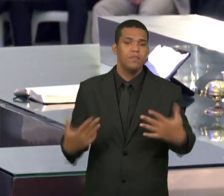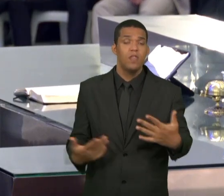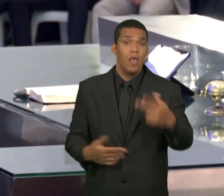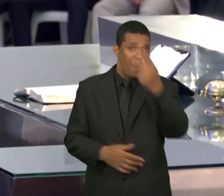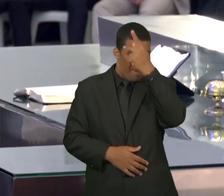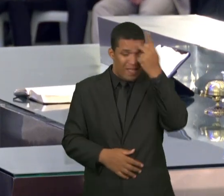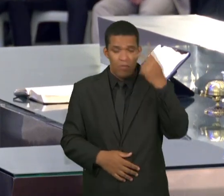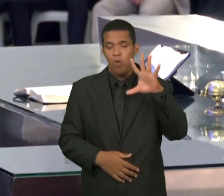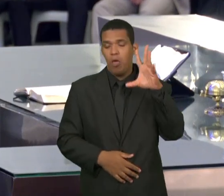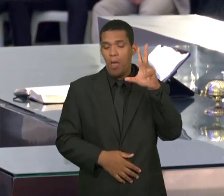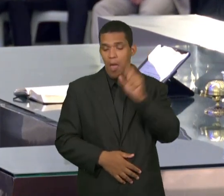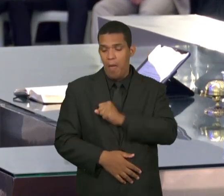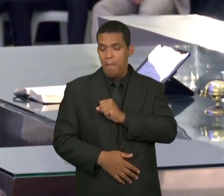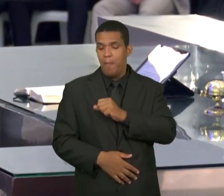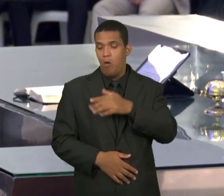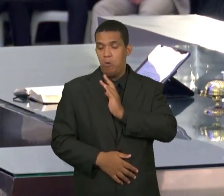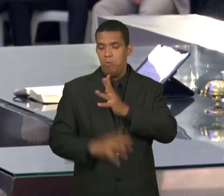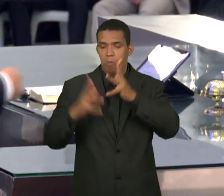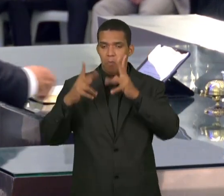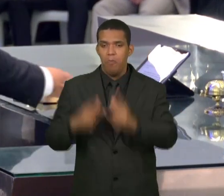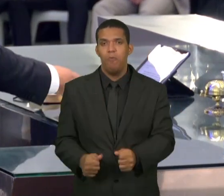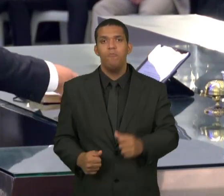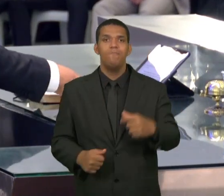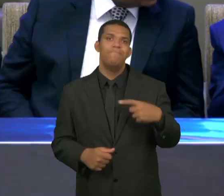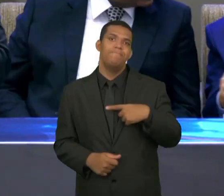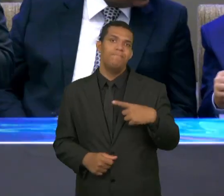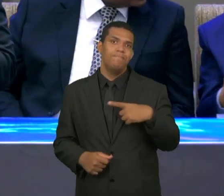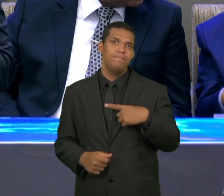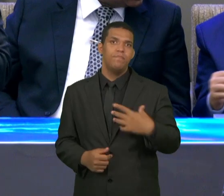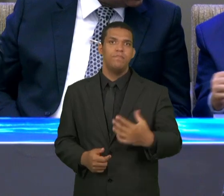é santo, quem é puro.